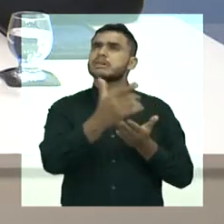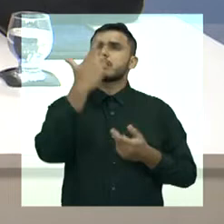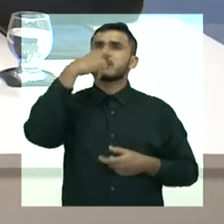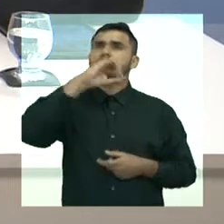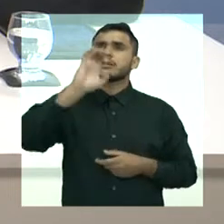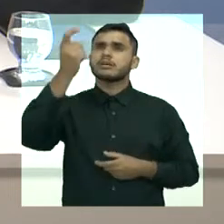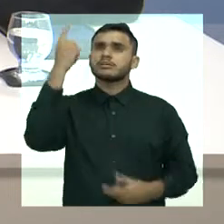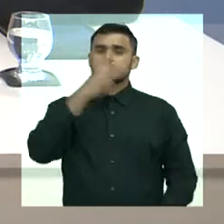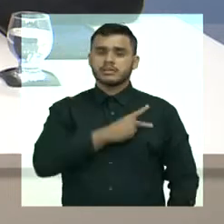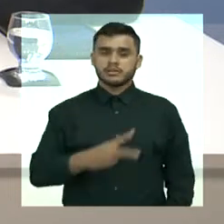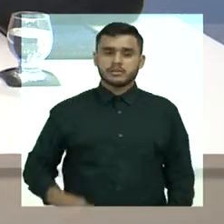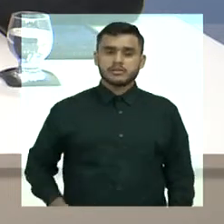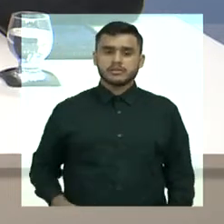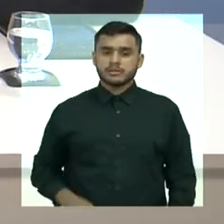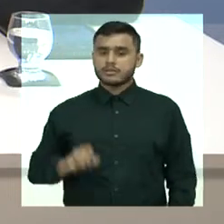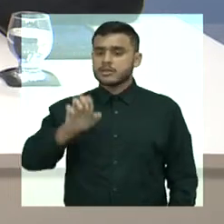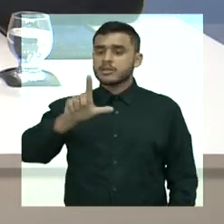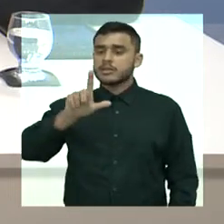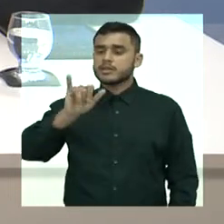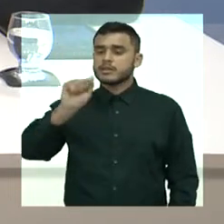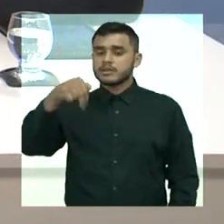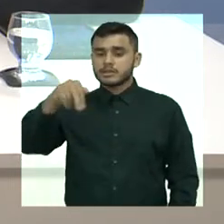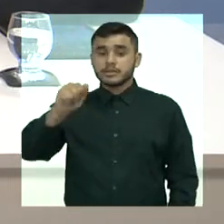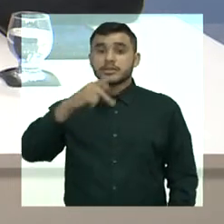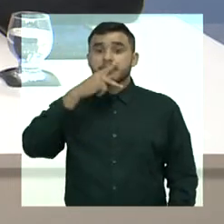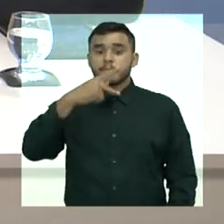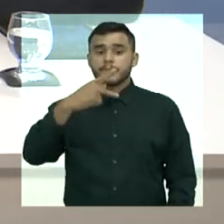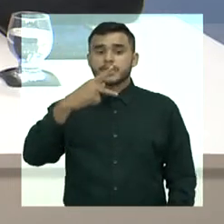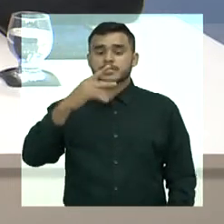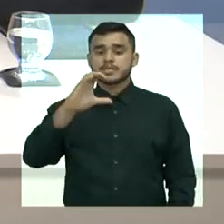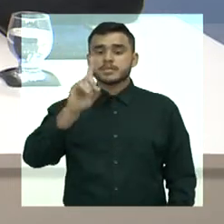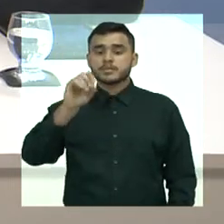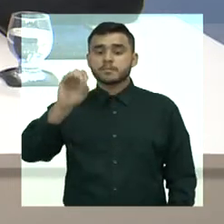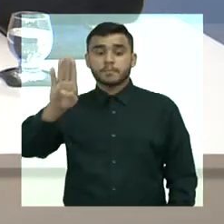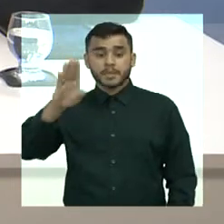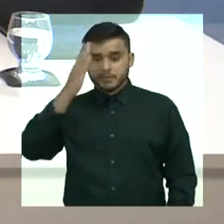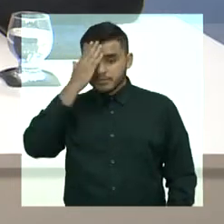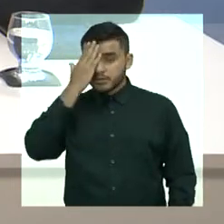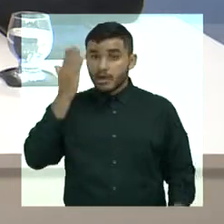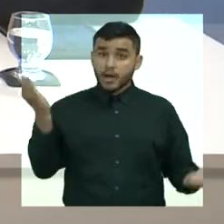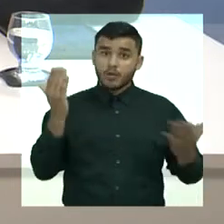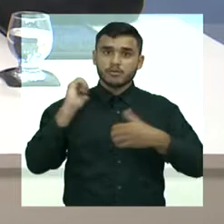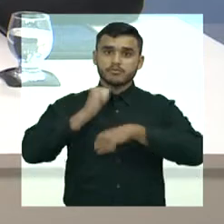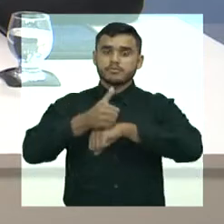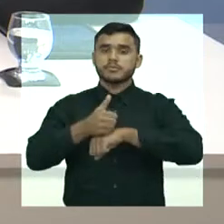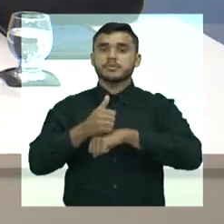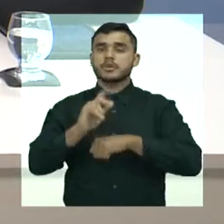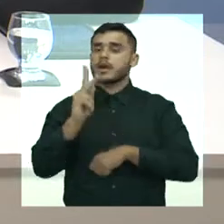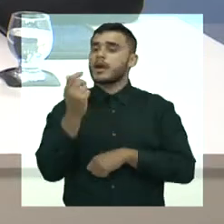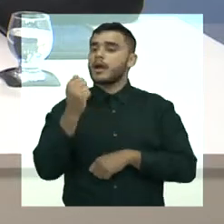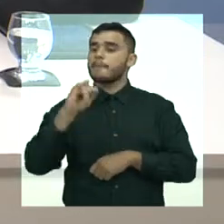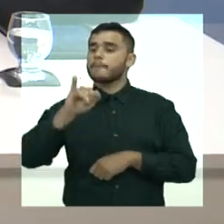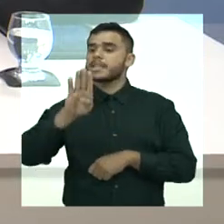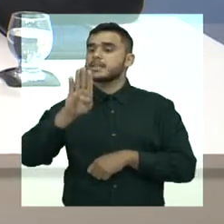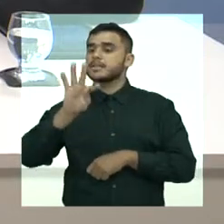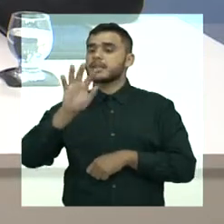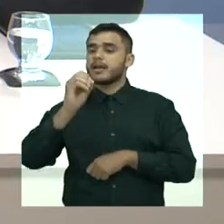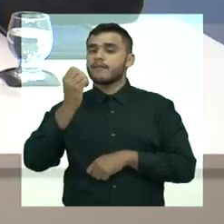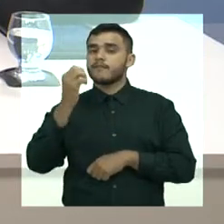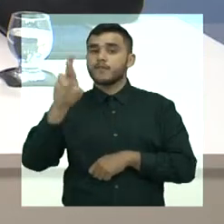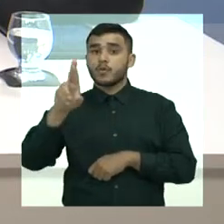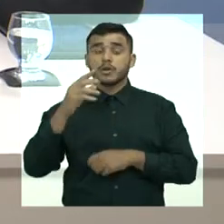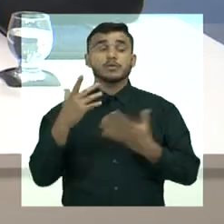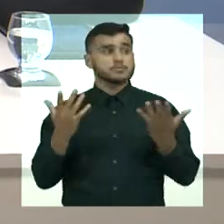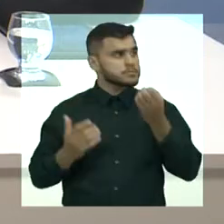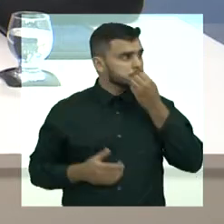vereadora Eliana Gomes, do PCdoB, hoje que está na Habitafor, né? O presidente teve uma